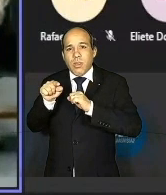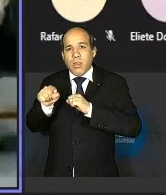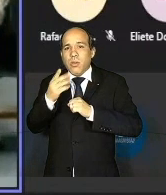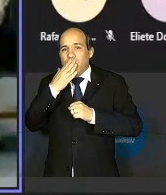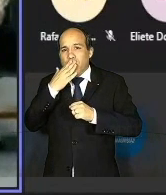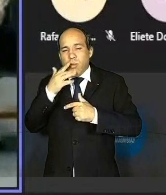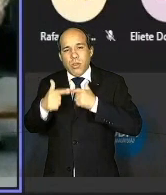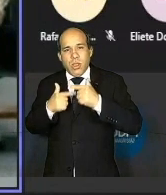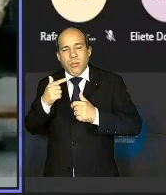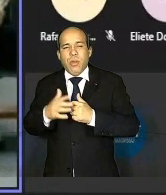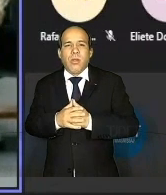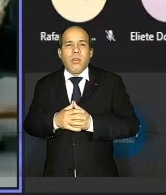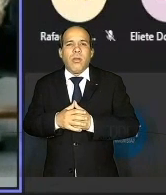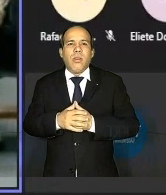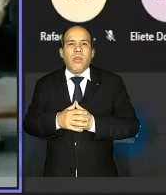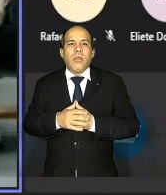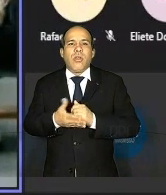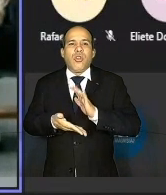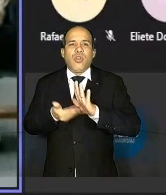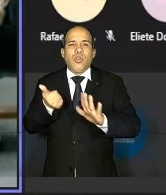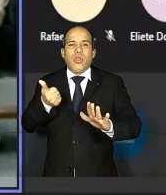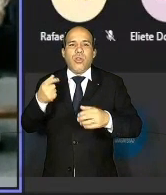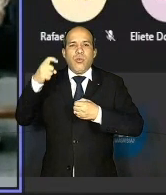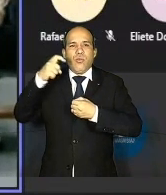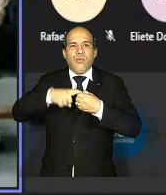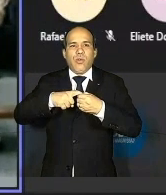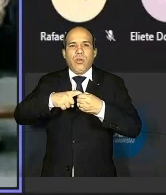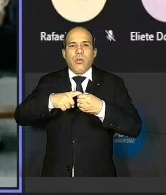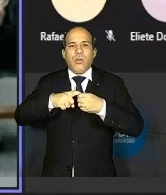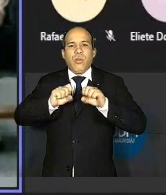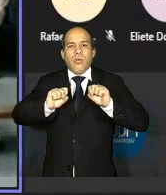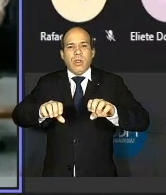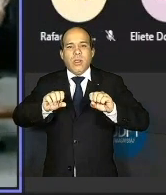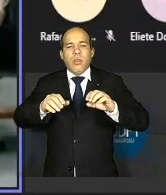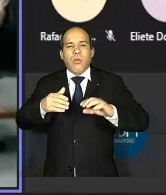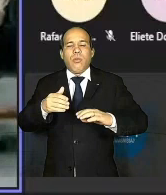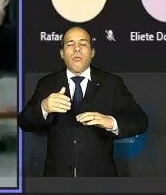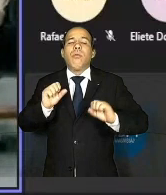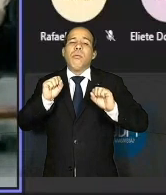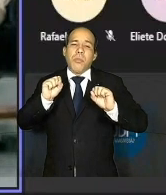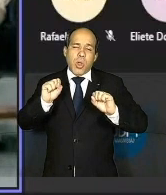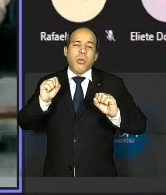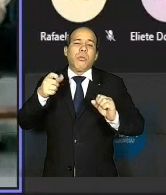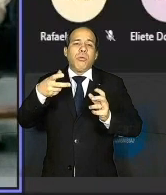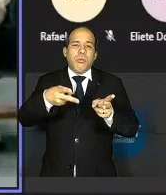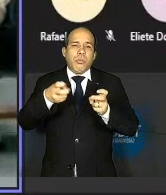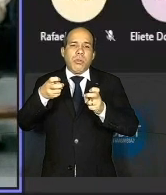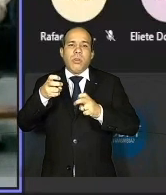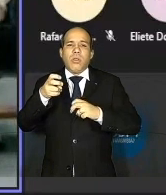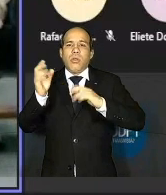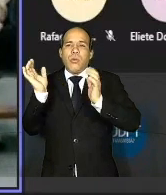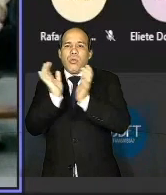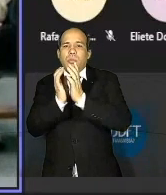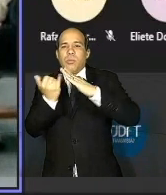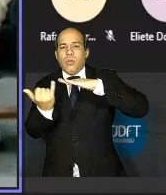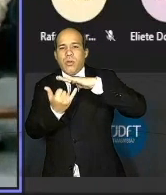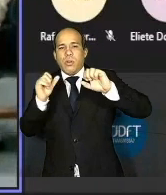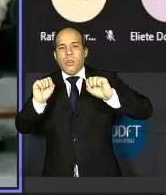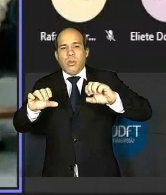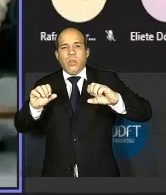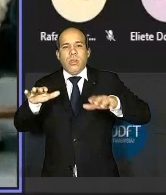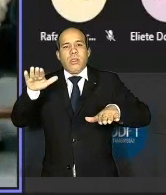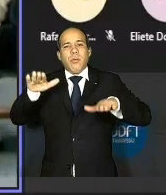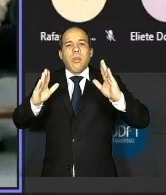pessoal específico para a realização dessas tarefas, excluem-se do vínculo da educação ministrada e podem ser cobrados à parte pelas